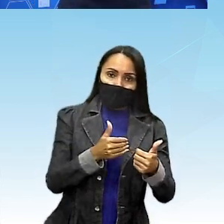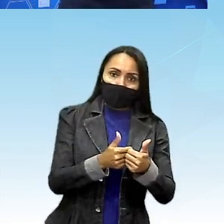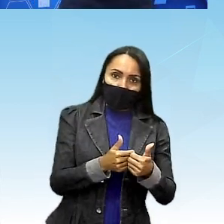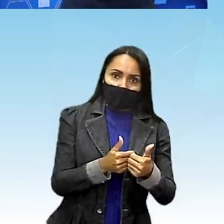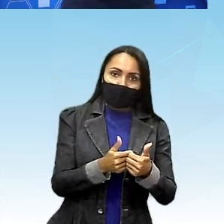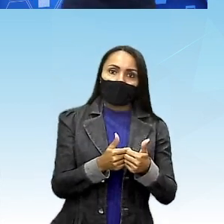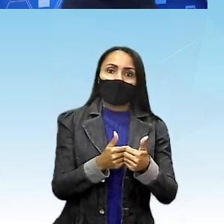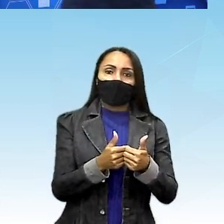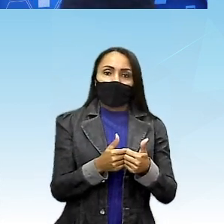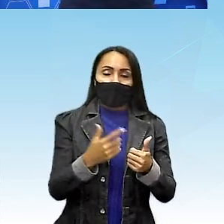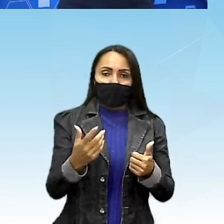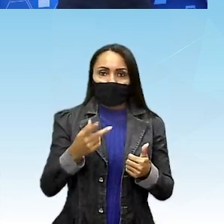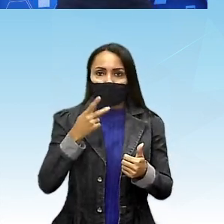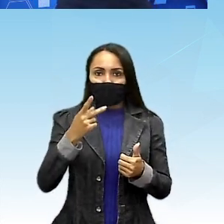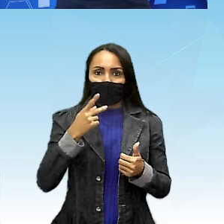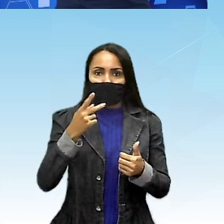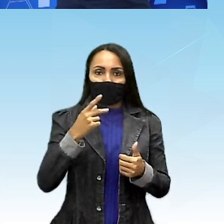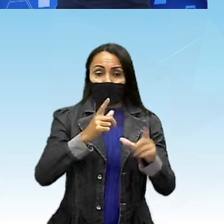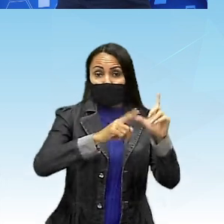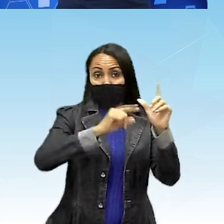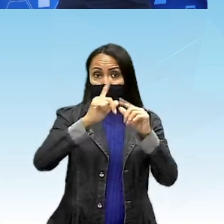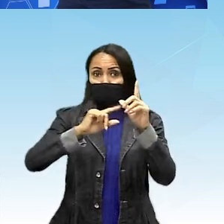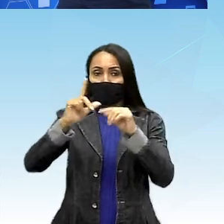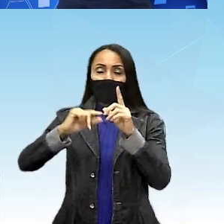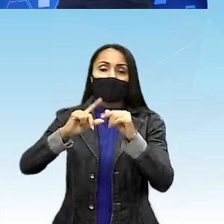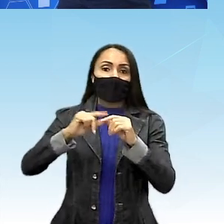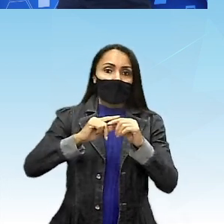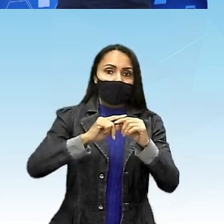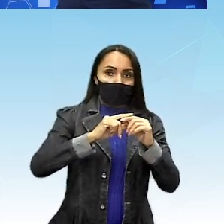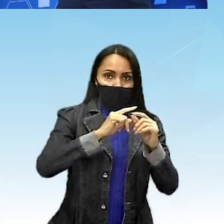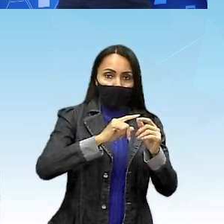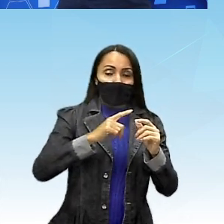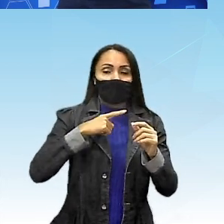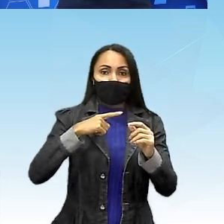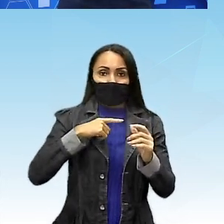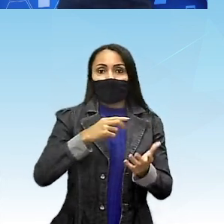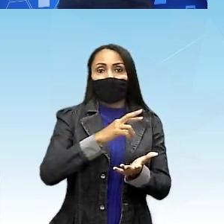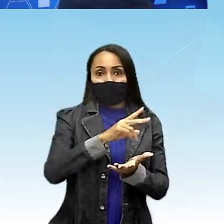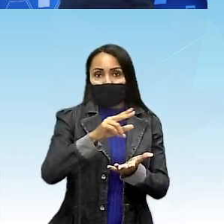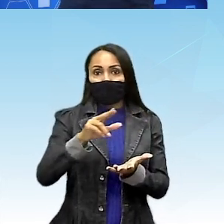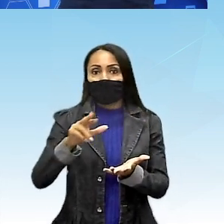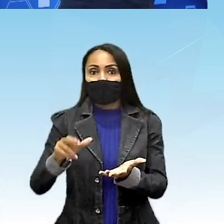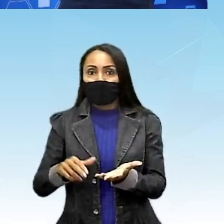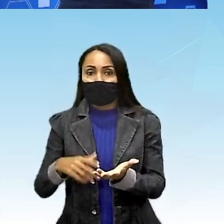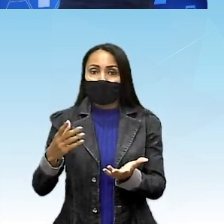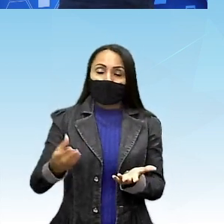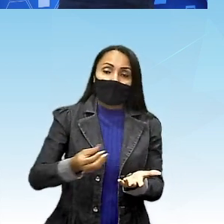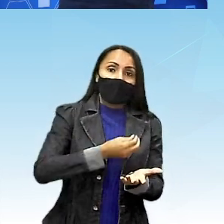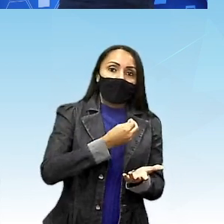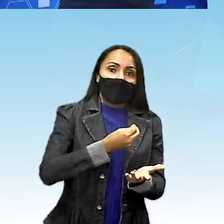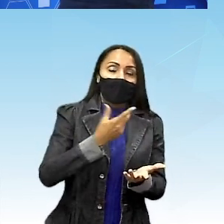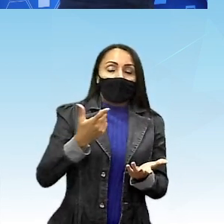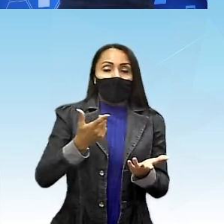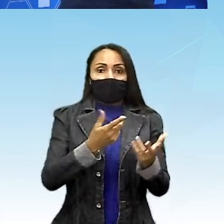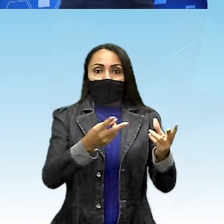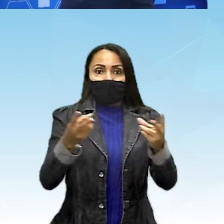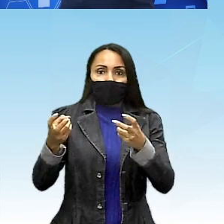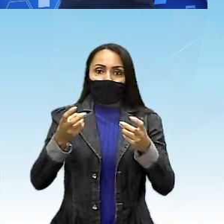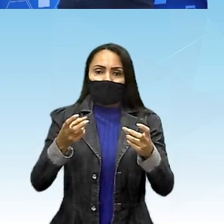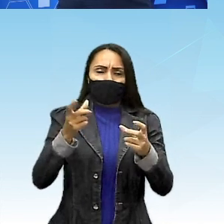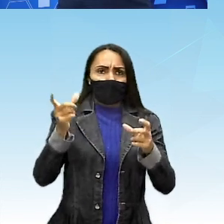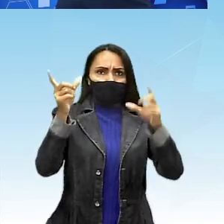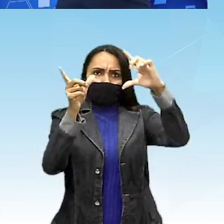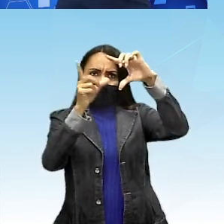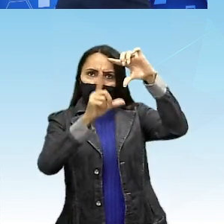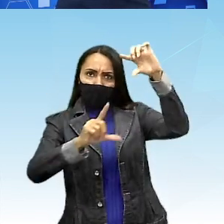da astronomia, né? A gente tá ciente de que há uma variação. Na vida prática, você percebe que a Lua, de vez em